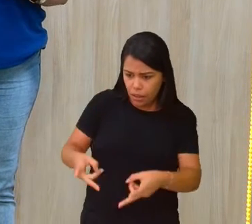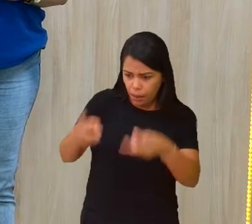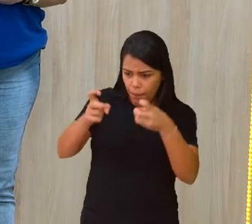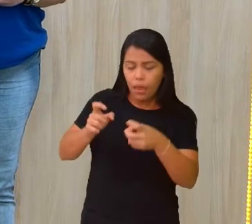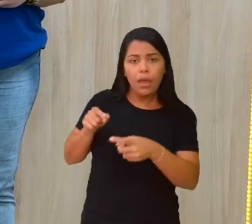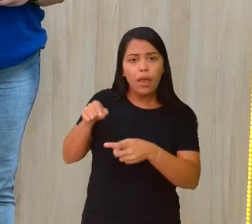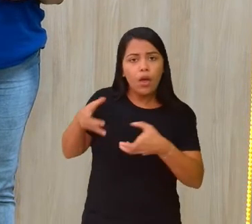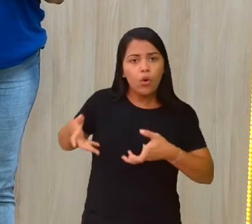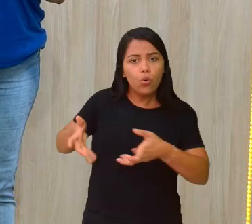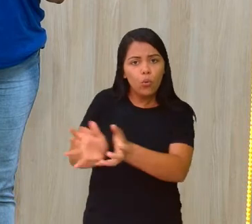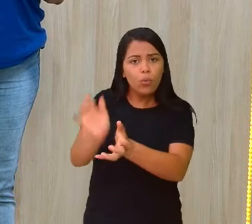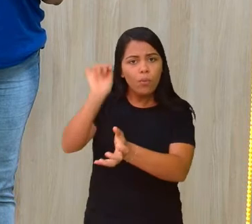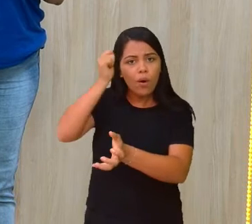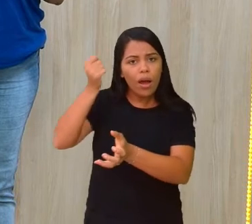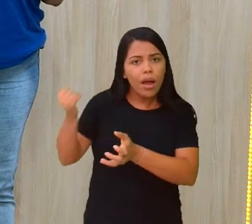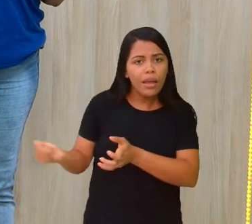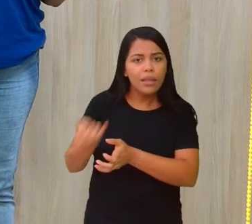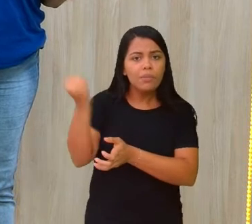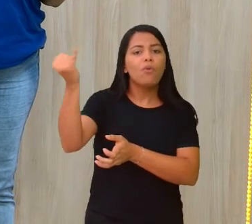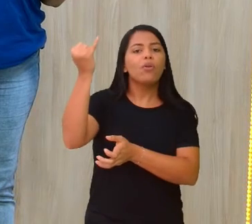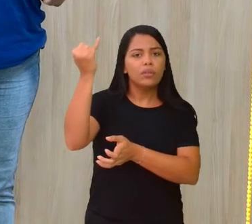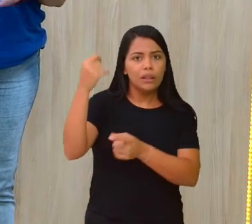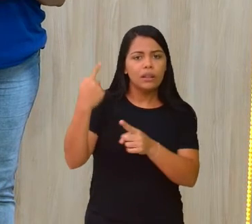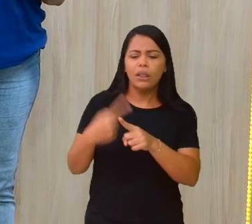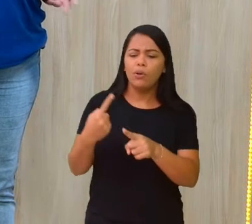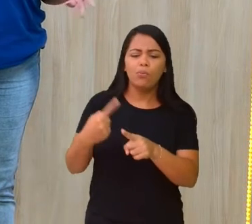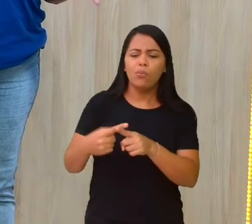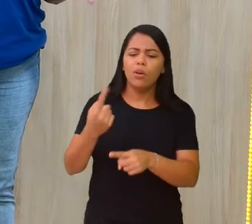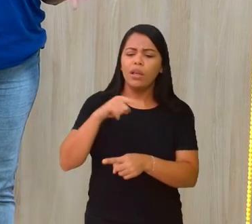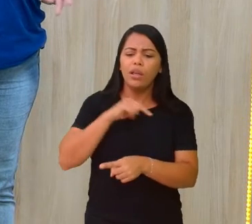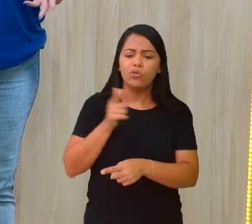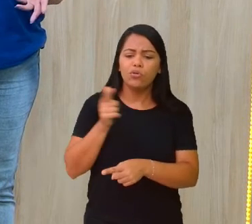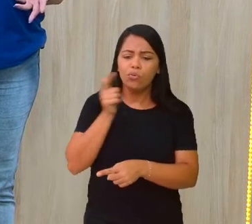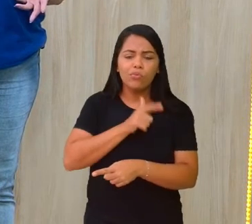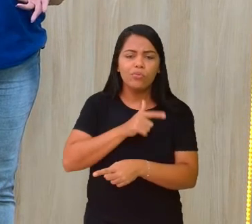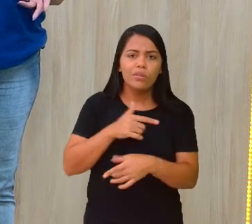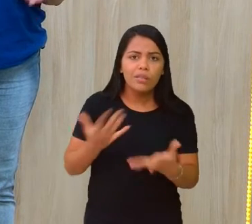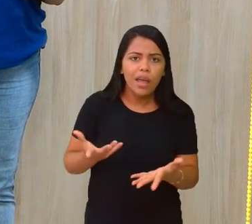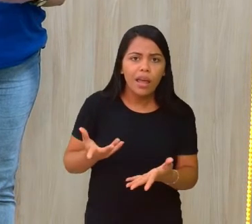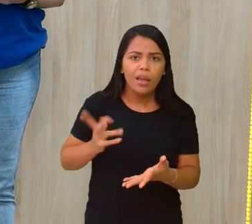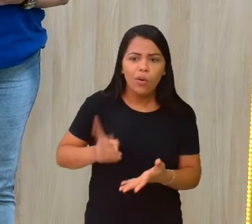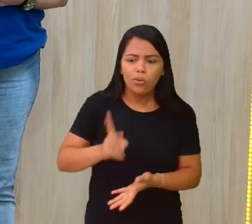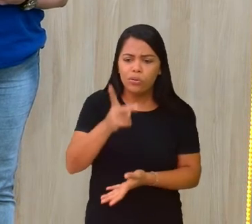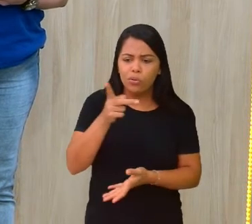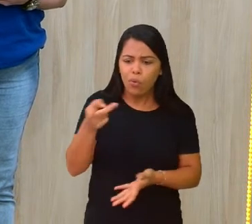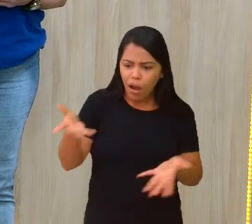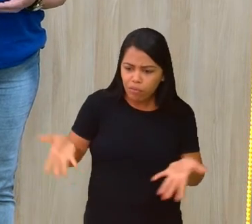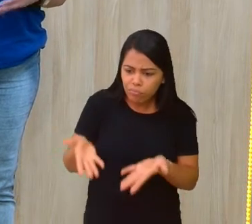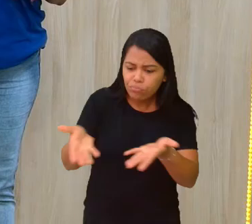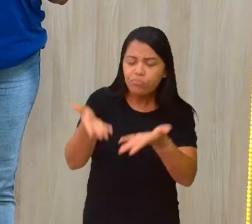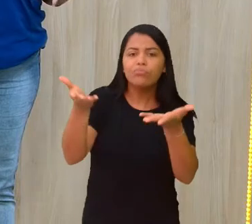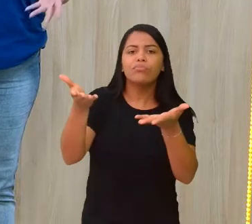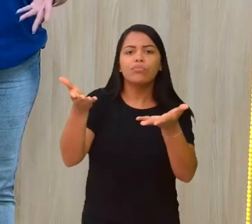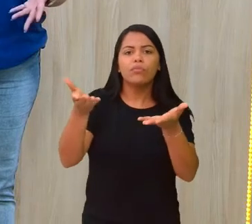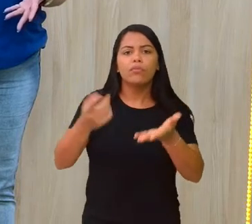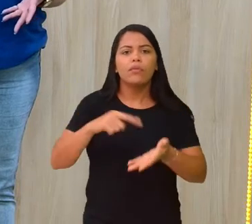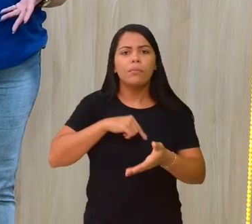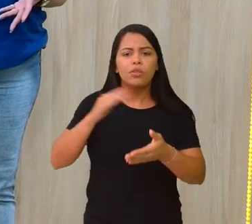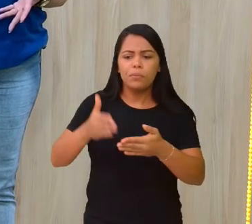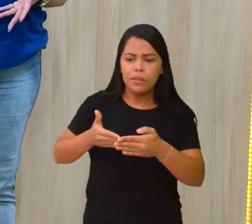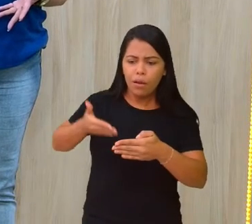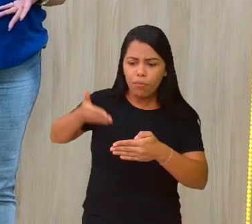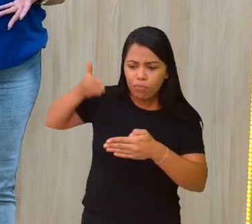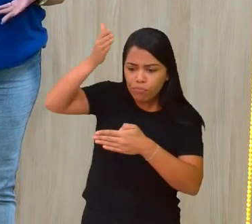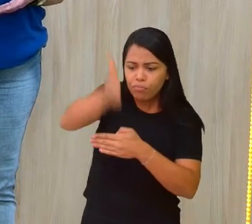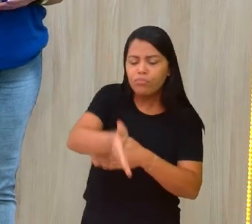eles são a nossa origem, né? E o porquê da gente não manter isso de pé, né? A gente precisa realmente ultrapassar essa barreira,